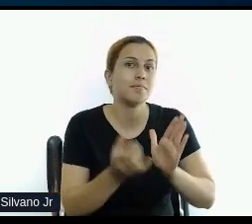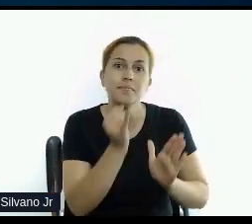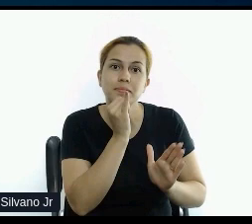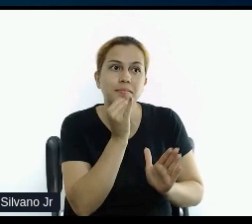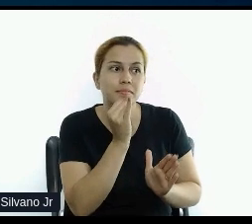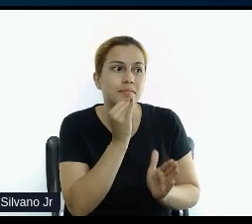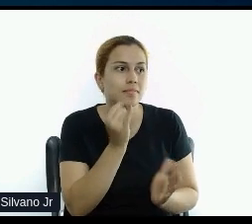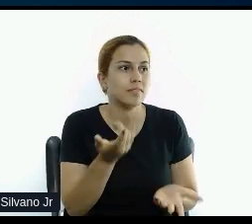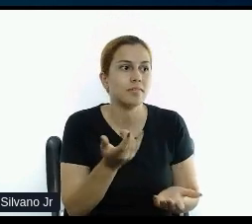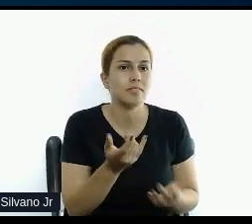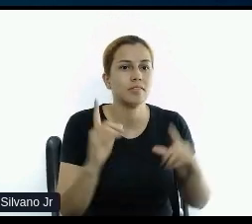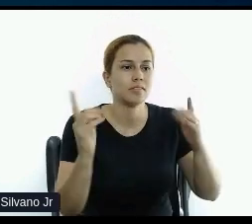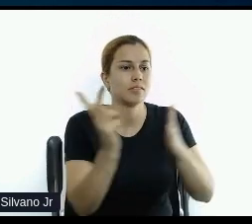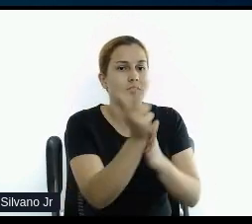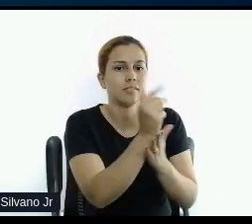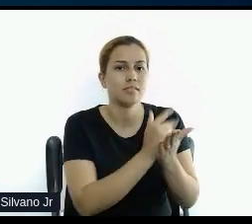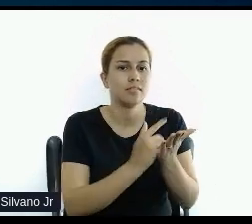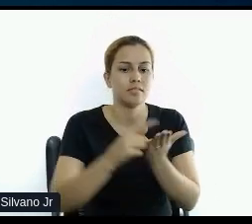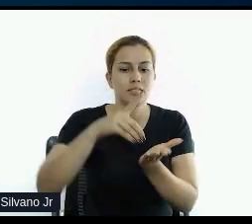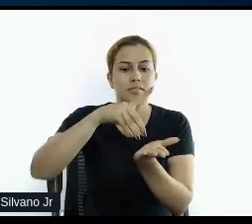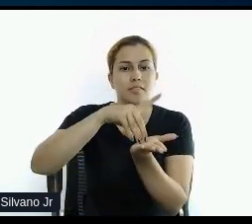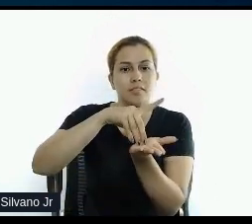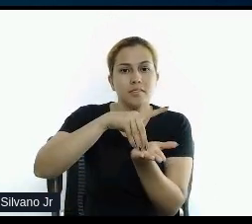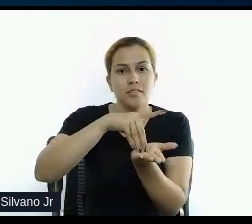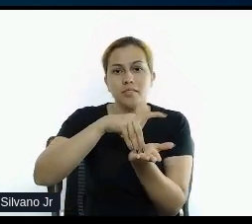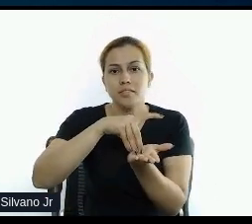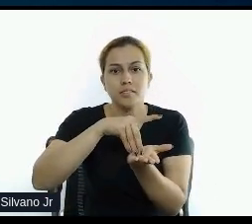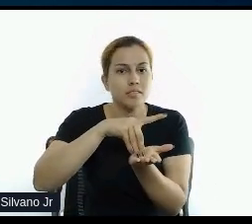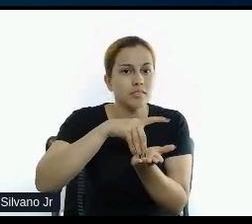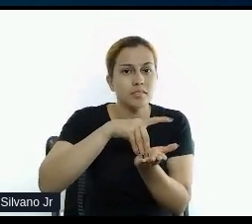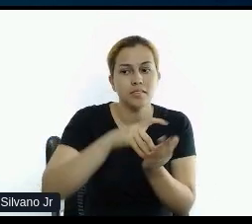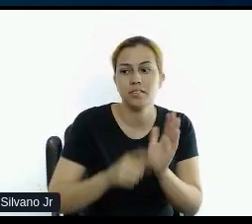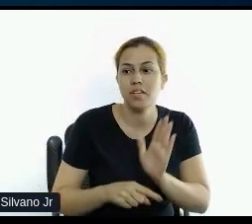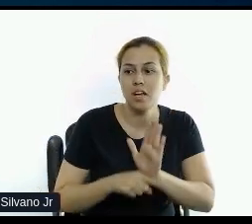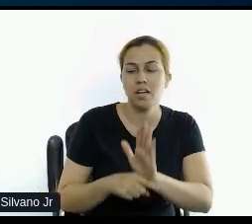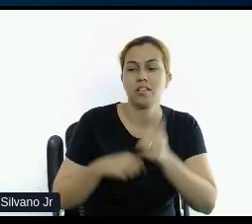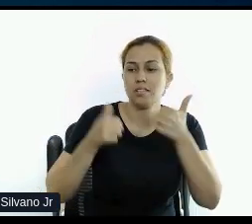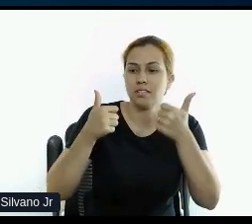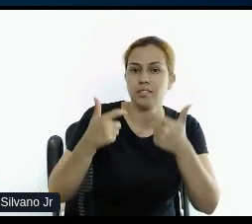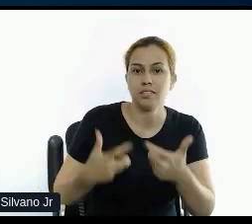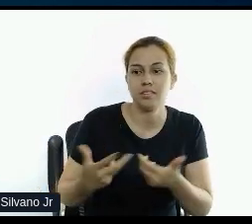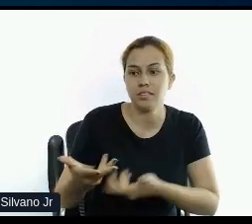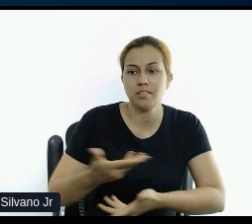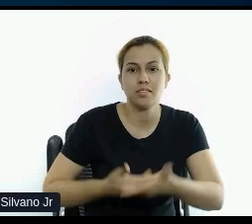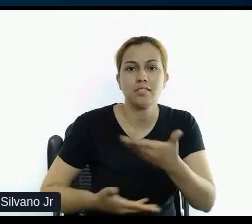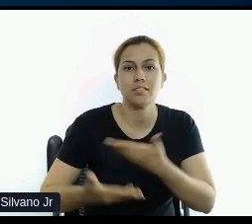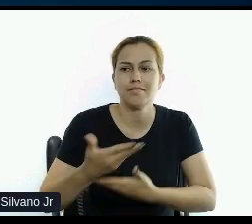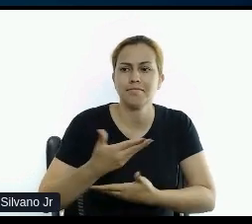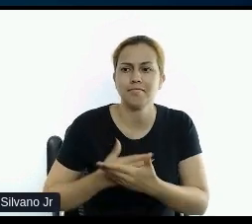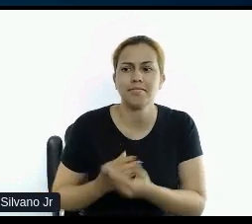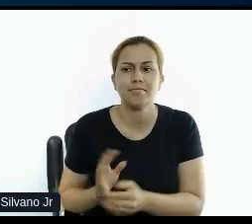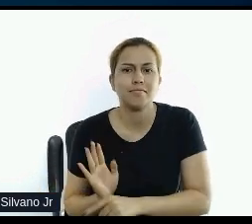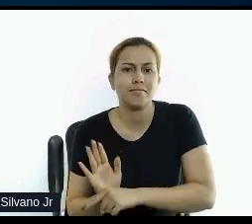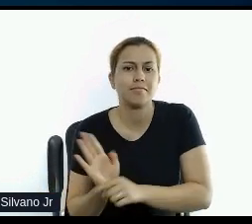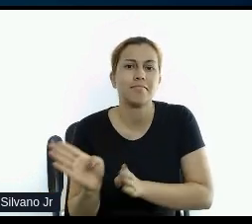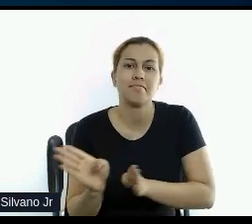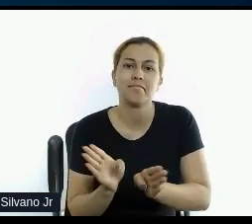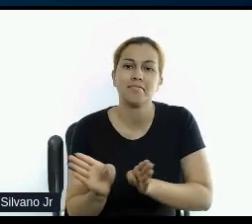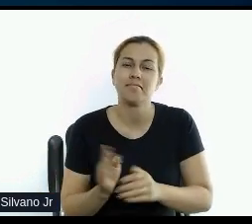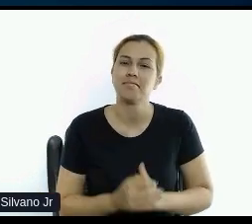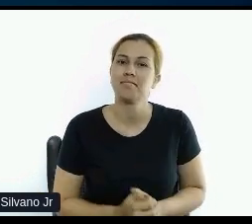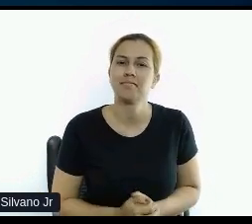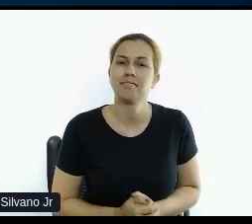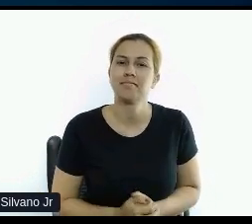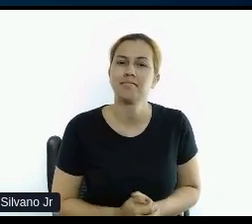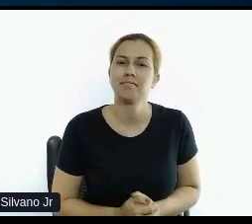pega e me ajuda a conseguir estar enriquecendo esse conteúdo web e tornando ele acessível. Só que eu tenho uma curiosidade de quando eu fui